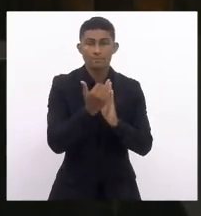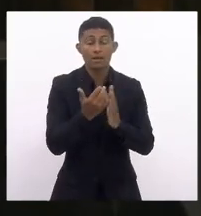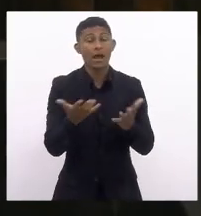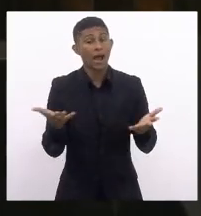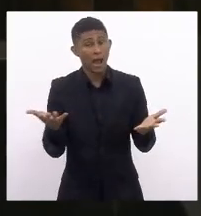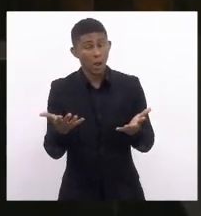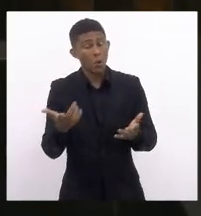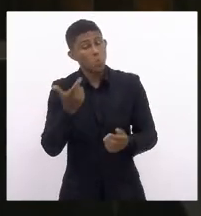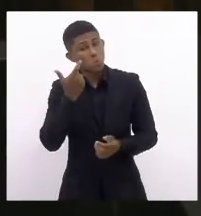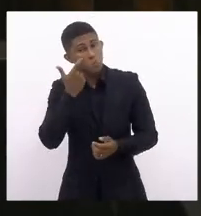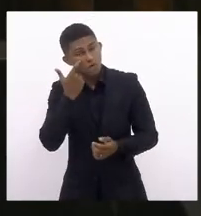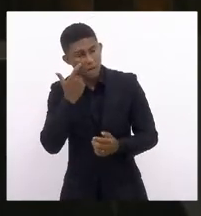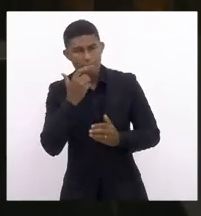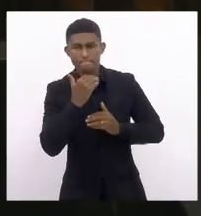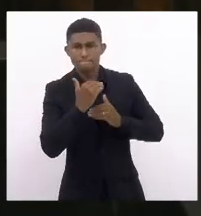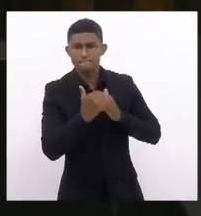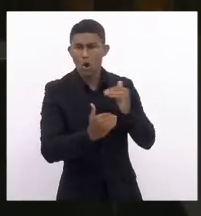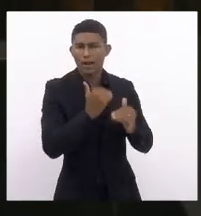as progressões.